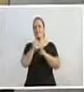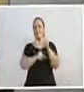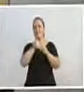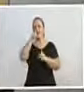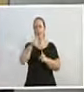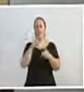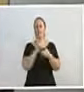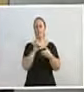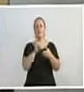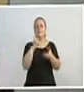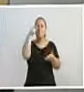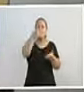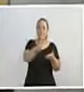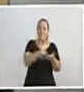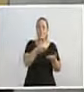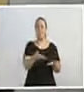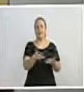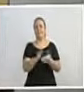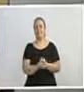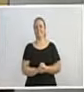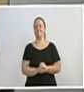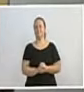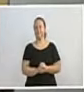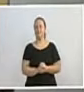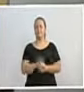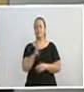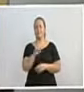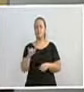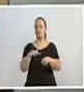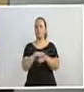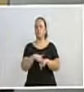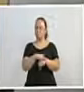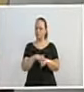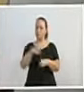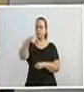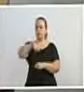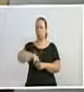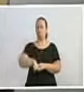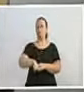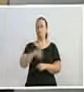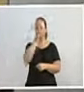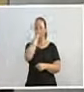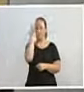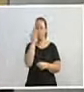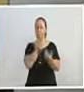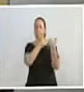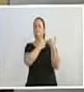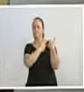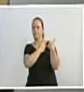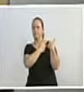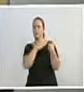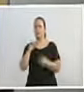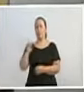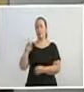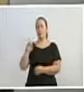vou conversar novamente com o nosso com o responsável pela Odebrecht Ambiental em nossa